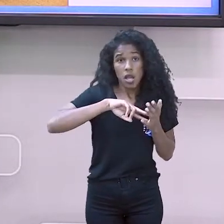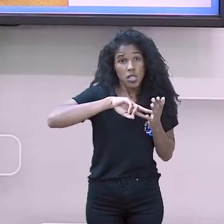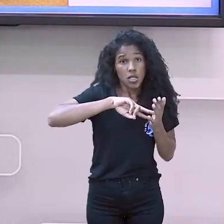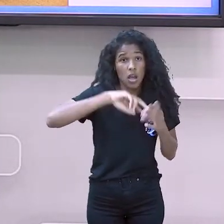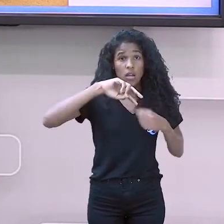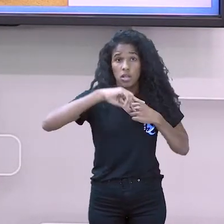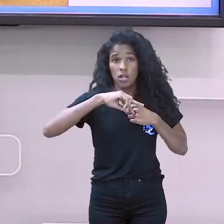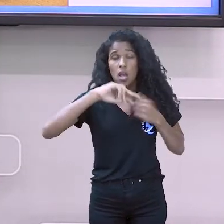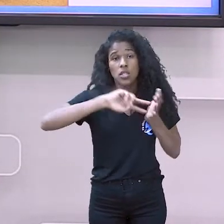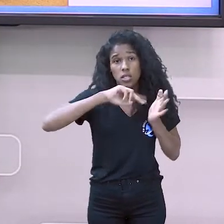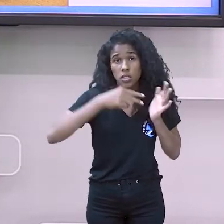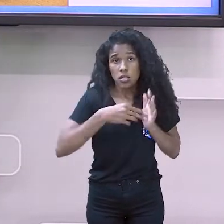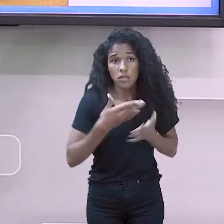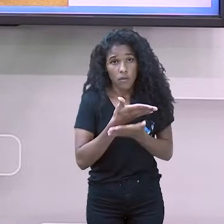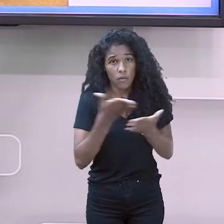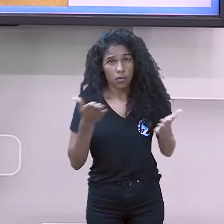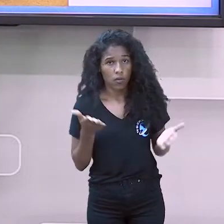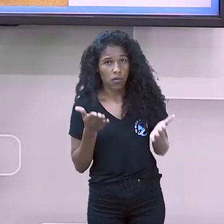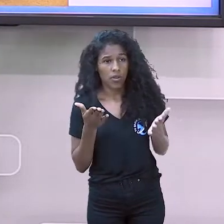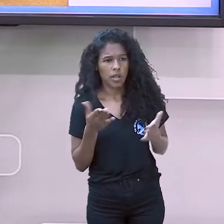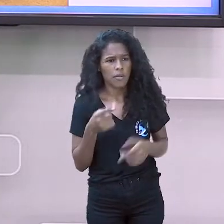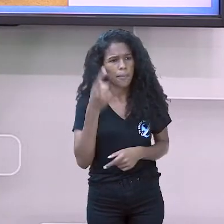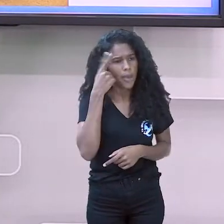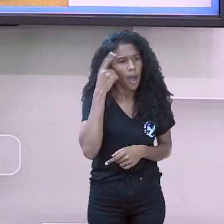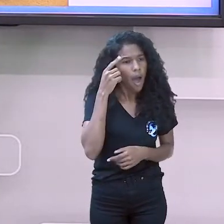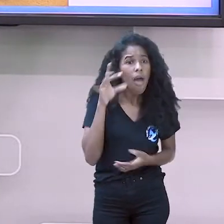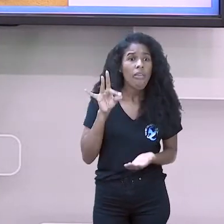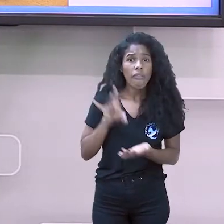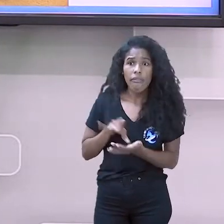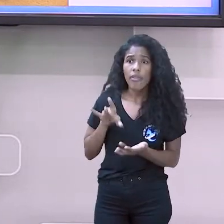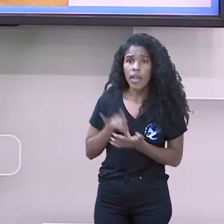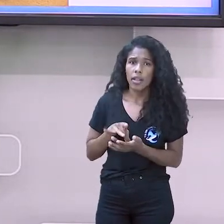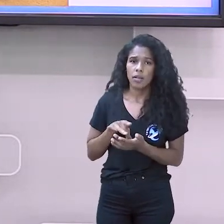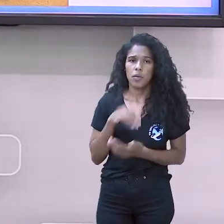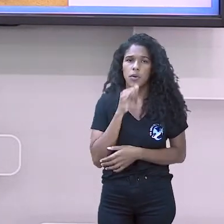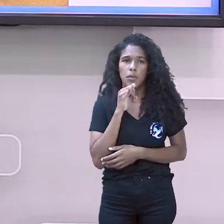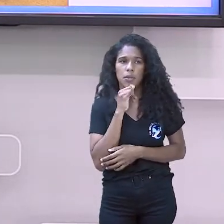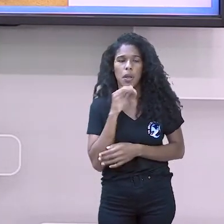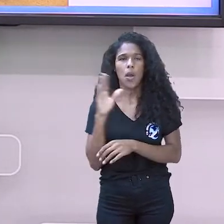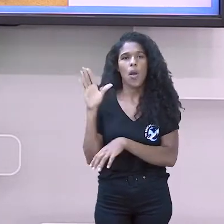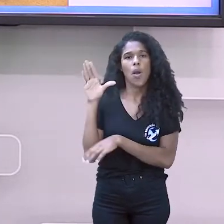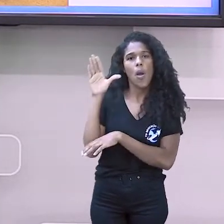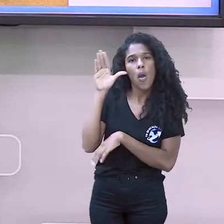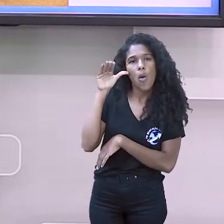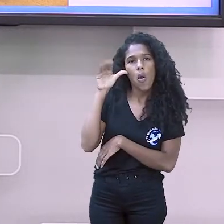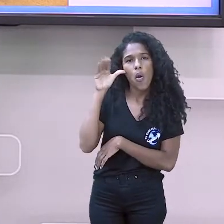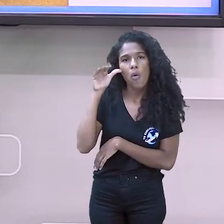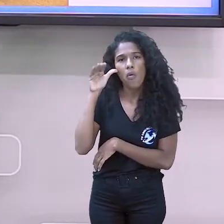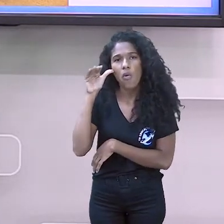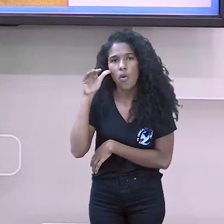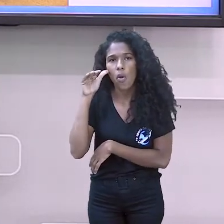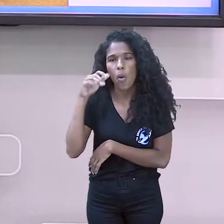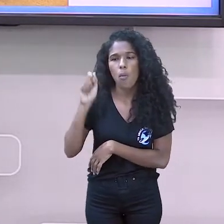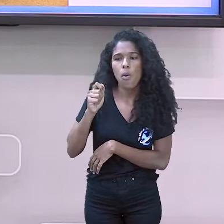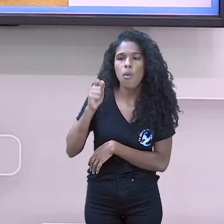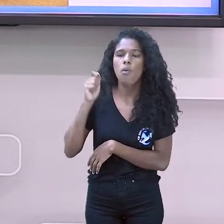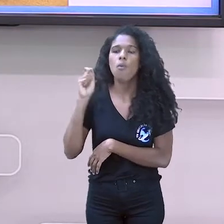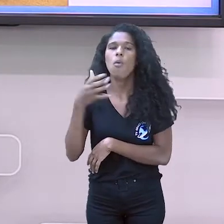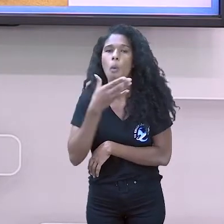fora. Não vai imaginando que você está aí no filme do Harry Potter, né? E sai voando naquela vassoura, não.